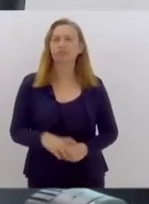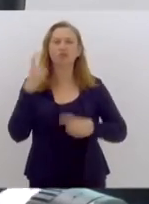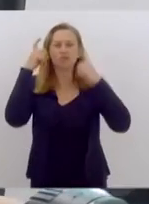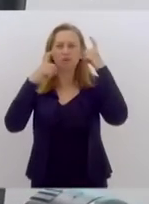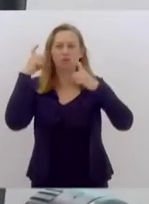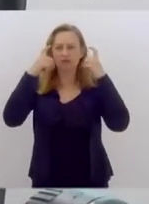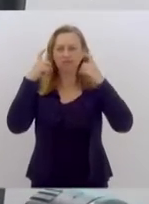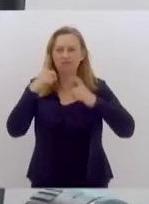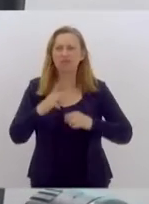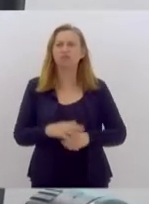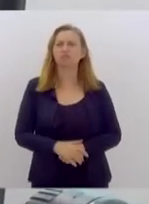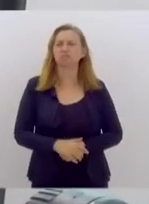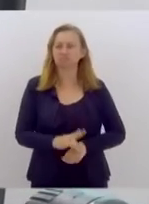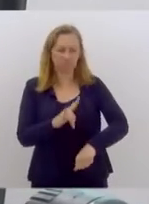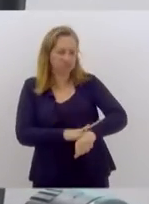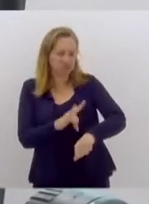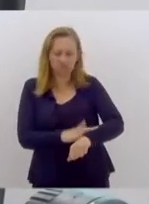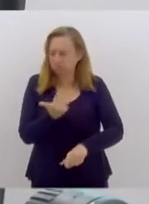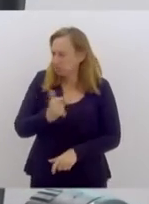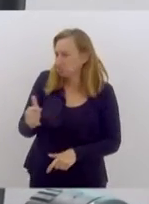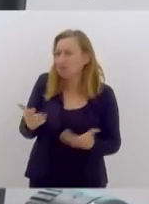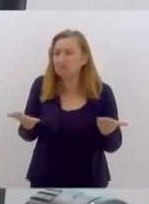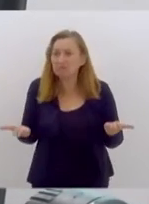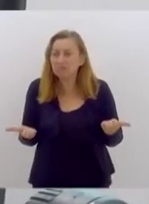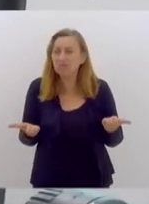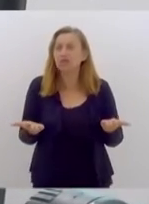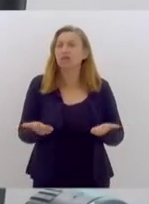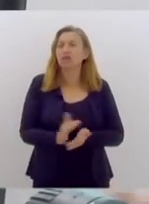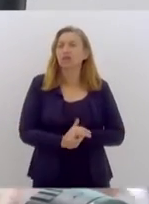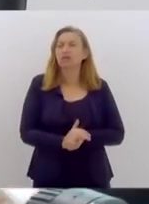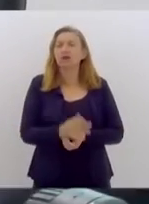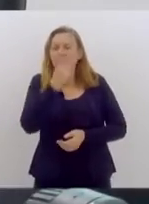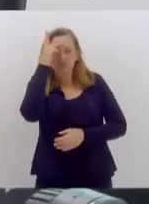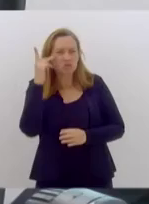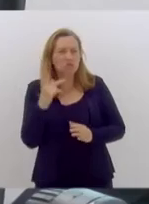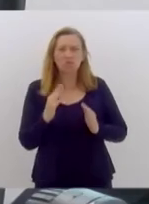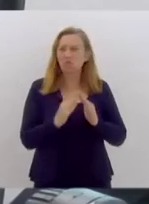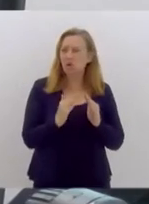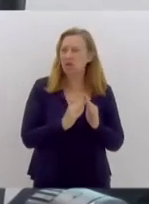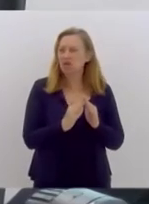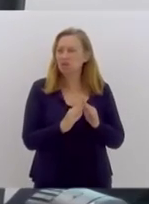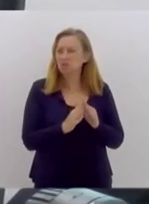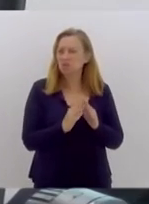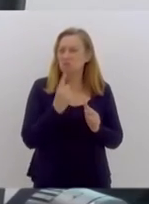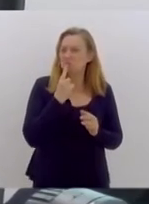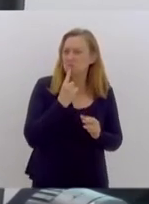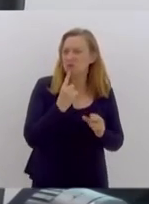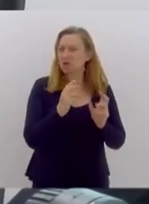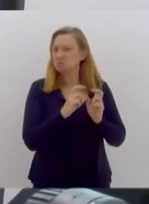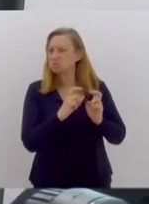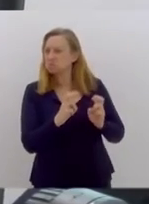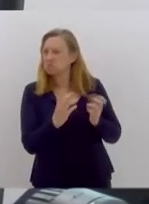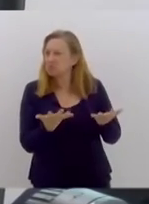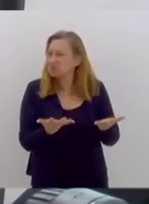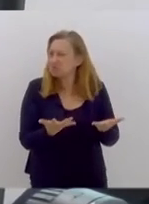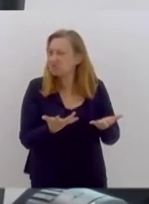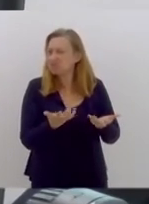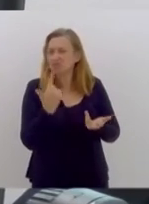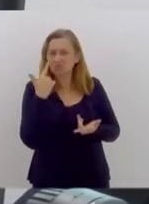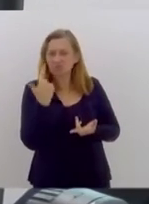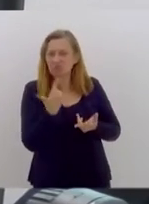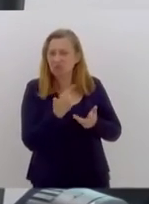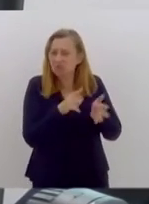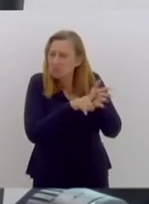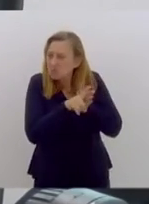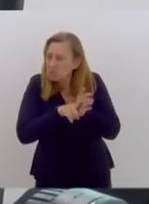do dormente e não tem banheiro tem população morando ao longo da linha fé então nós vivenciamos isso ao longo das gestores que